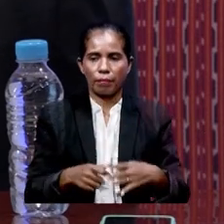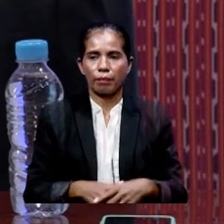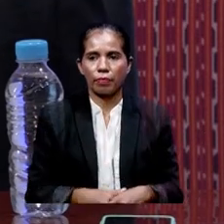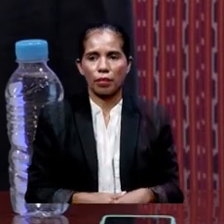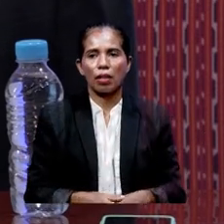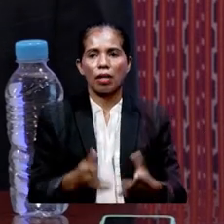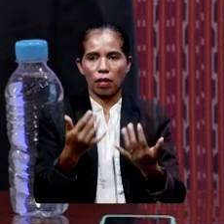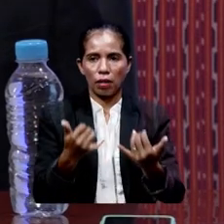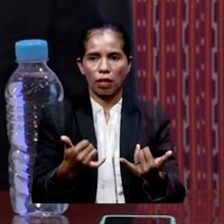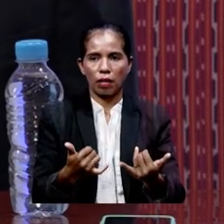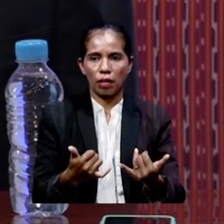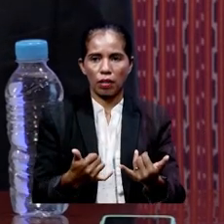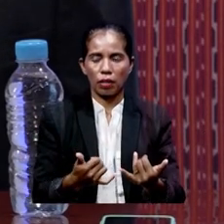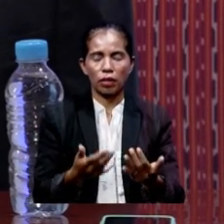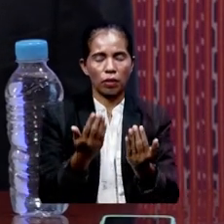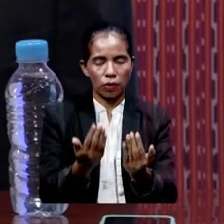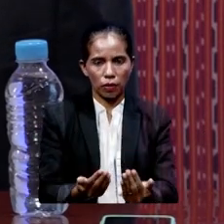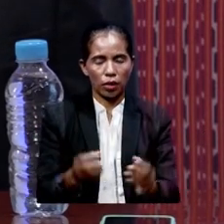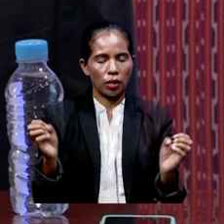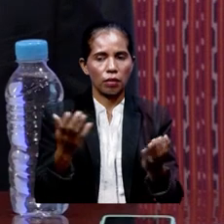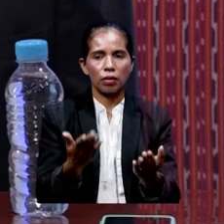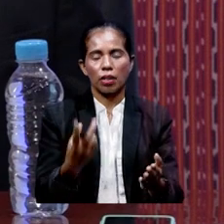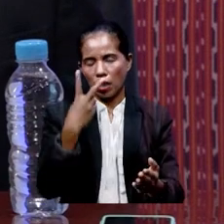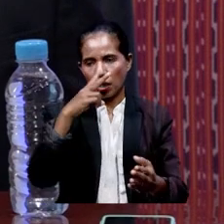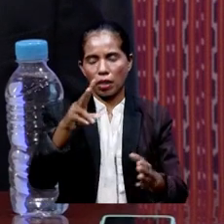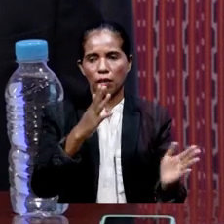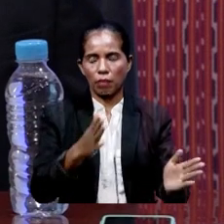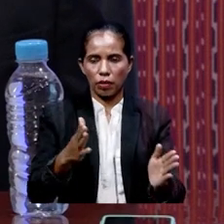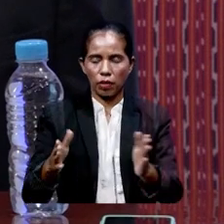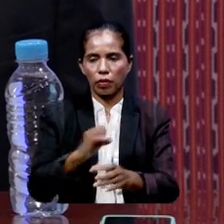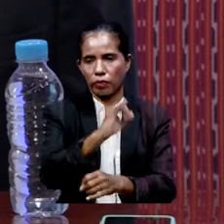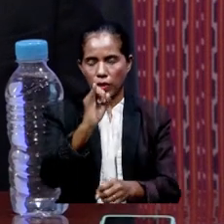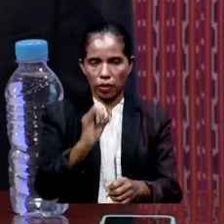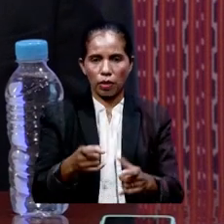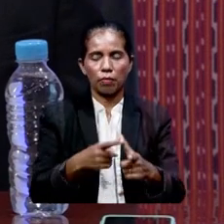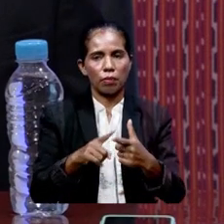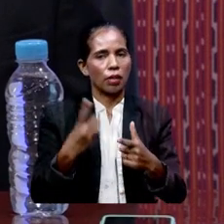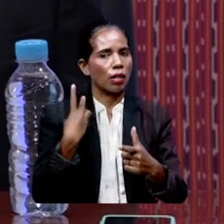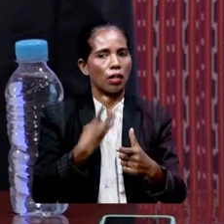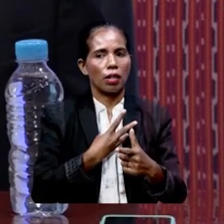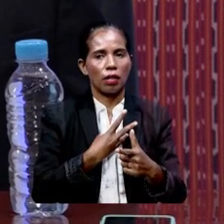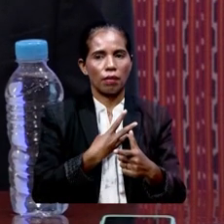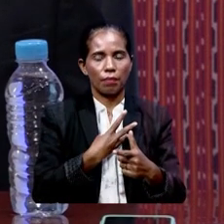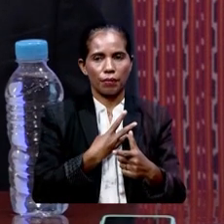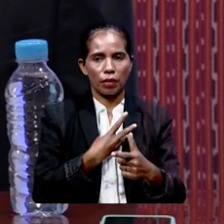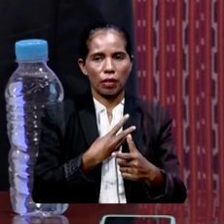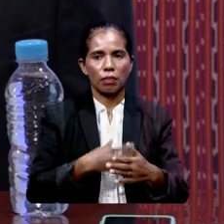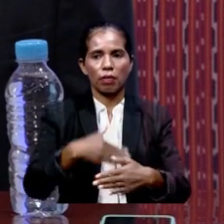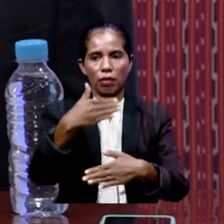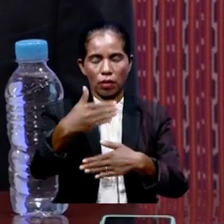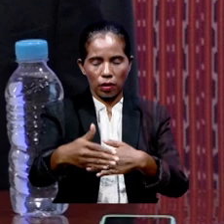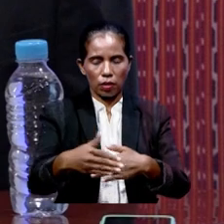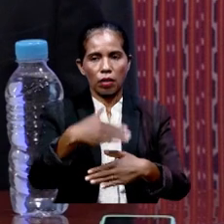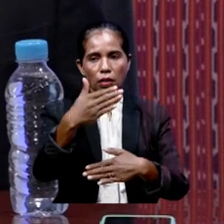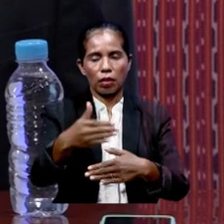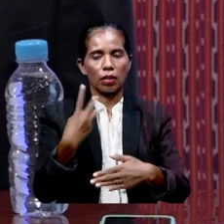agora acto né torna lá torna e tarei a processo investigação, mas bem a mim lá coi a hackat o processo né, mas